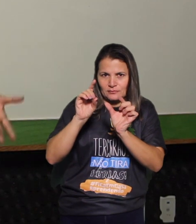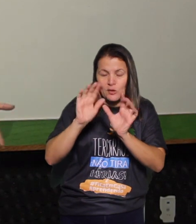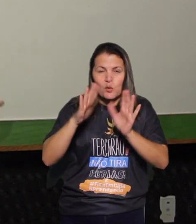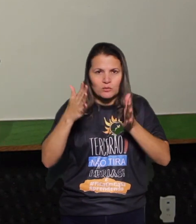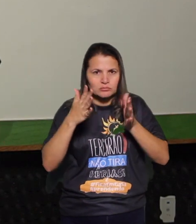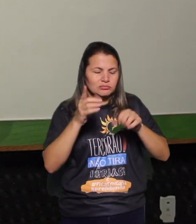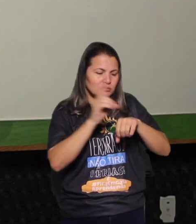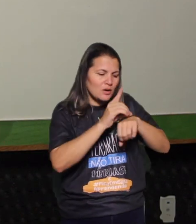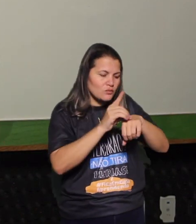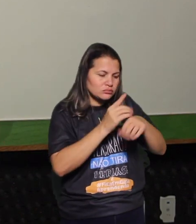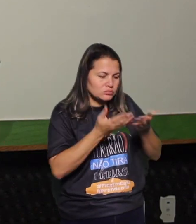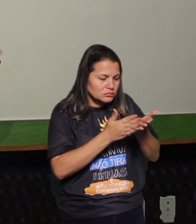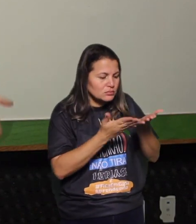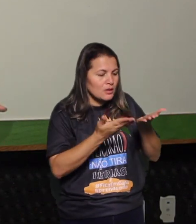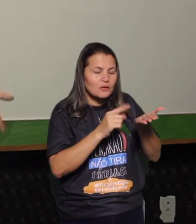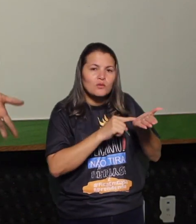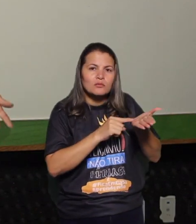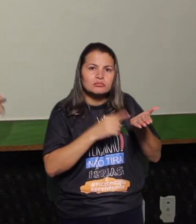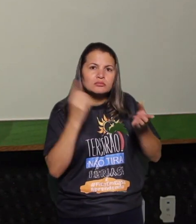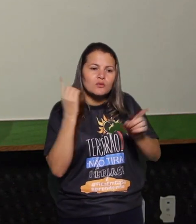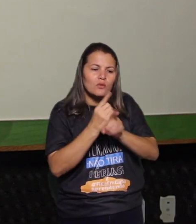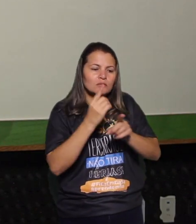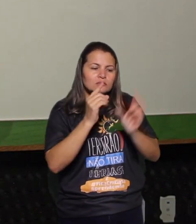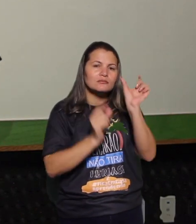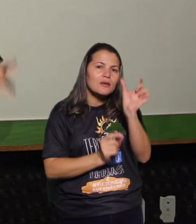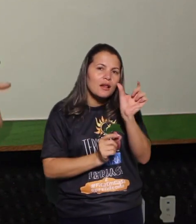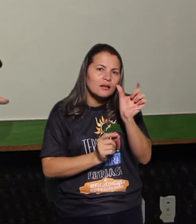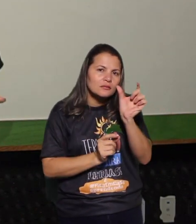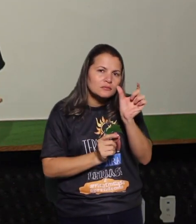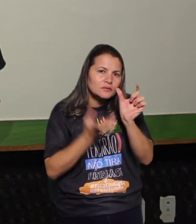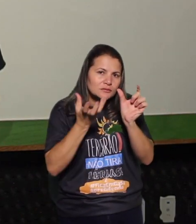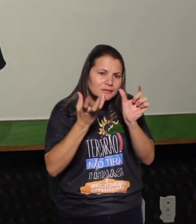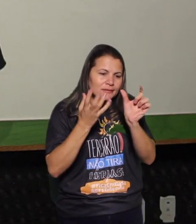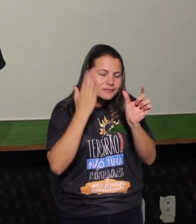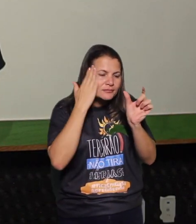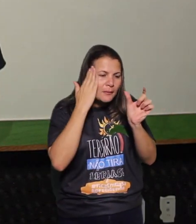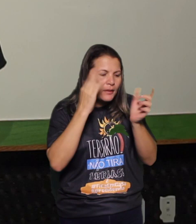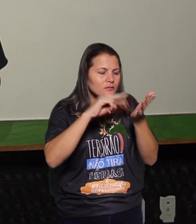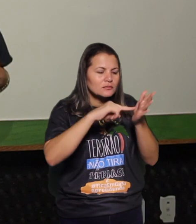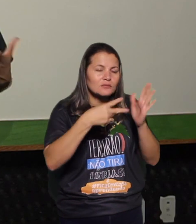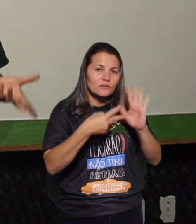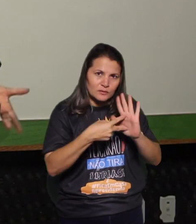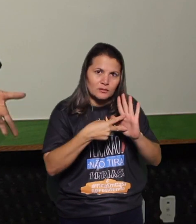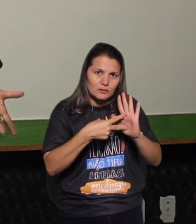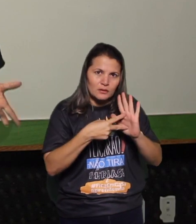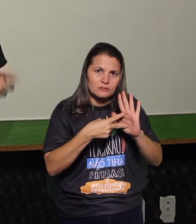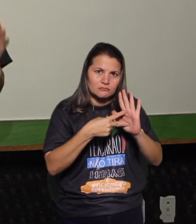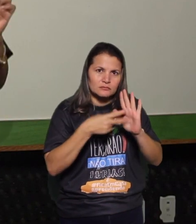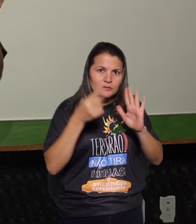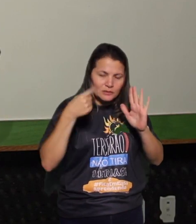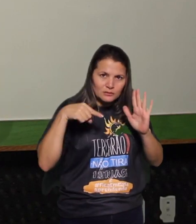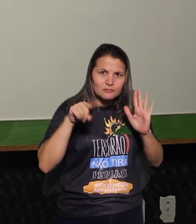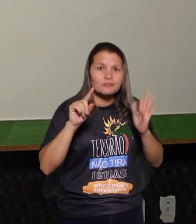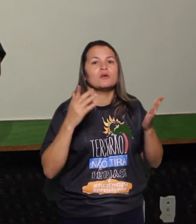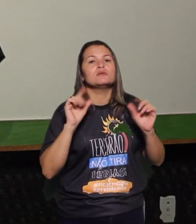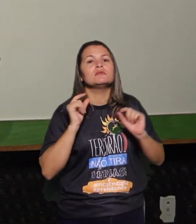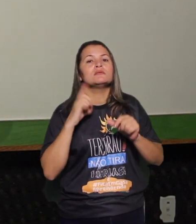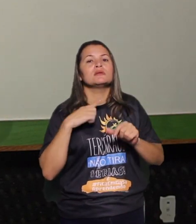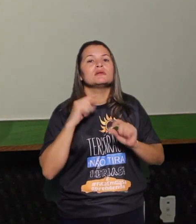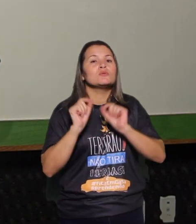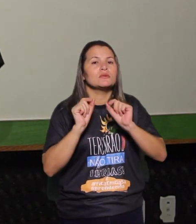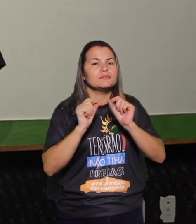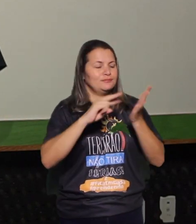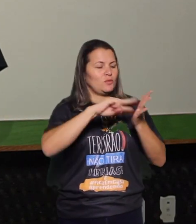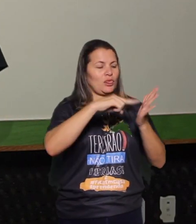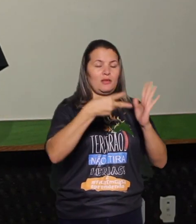abre o dicionário, você encontra uma palavra que você está querendo saber o significado e logo ali você vai ter o quê? O